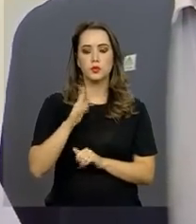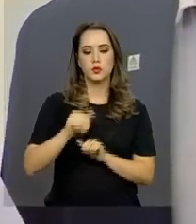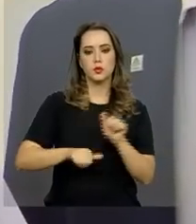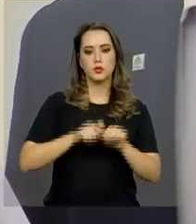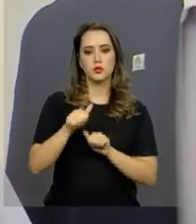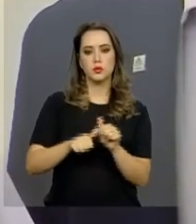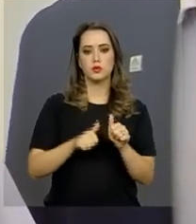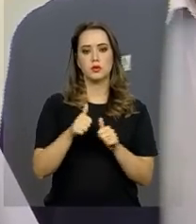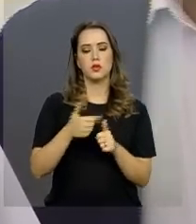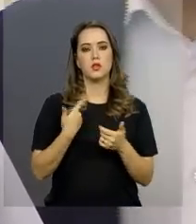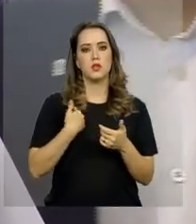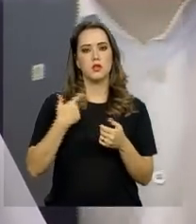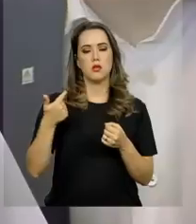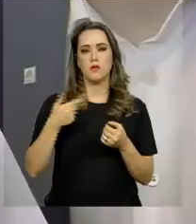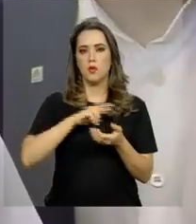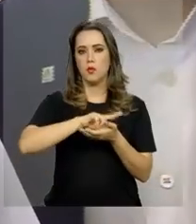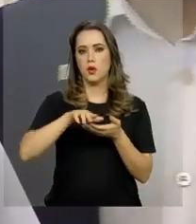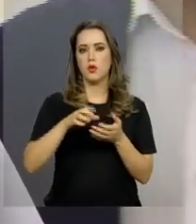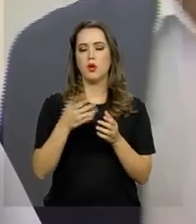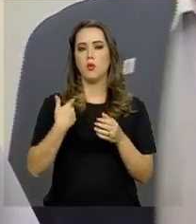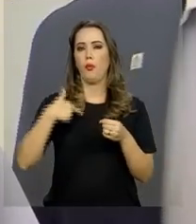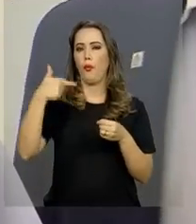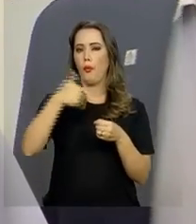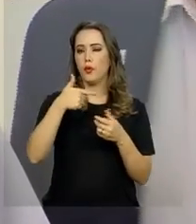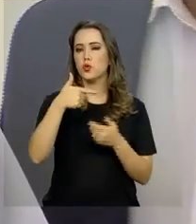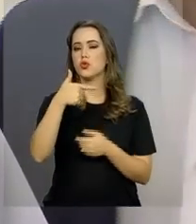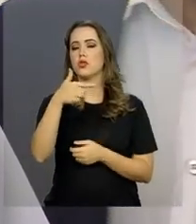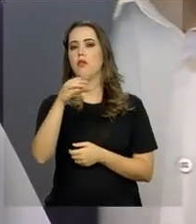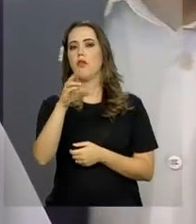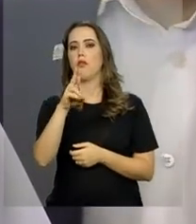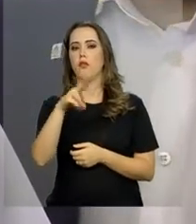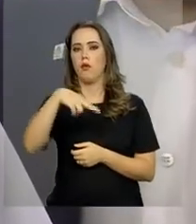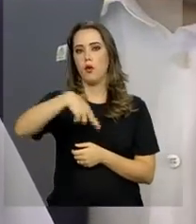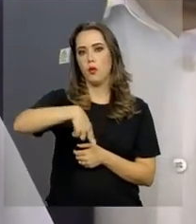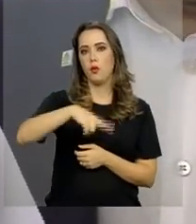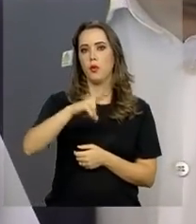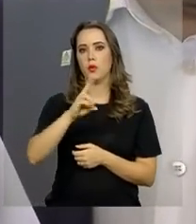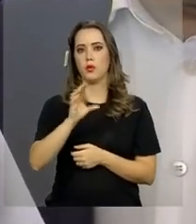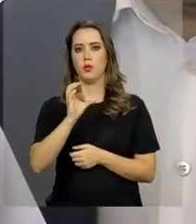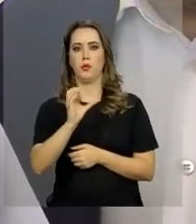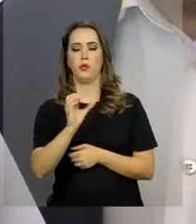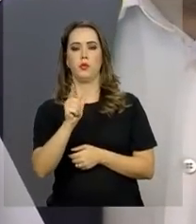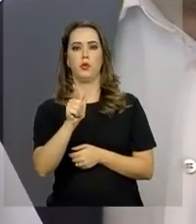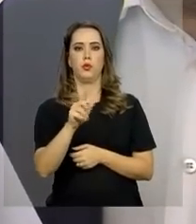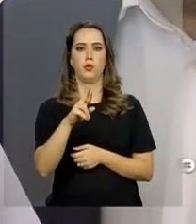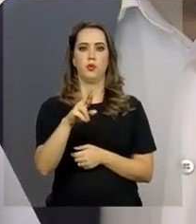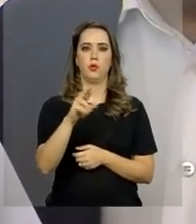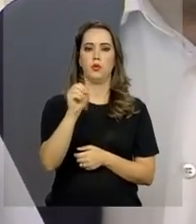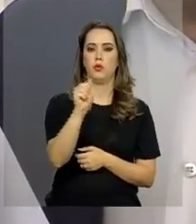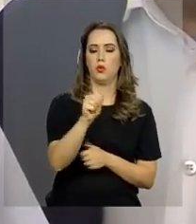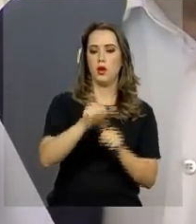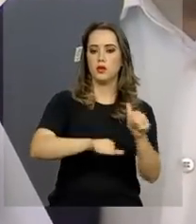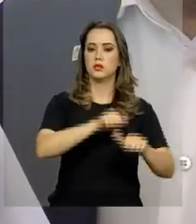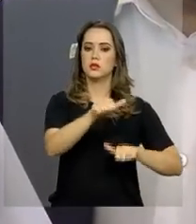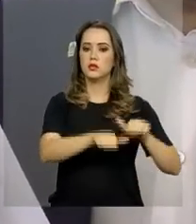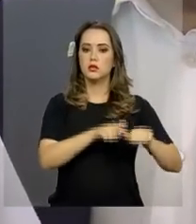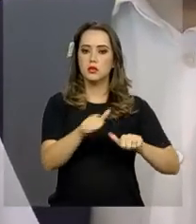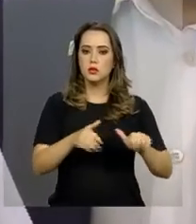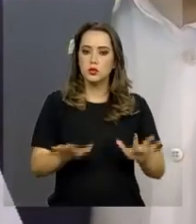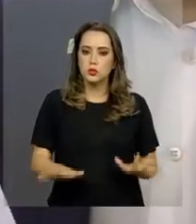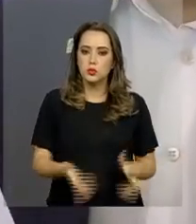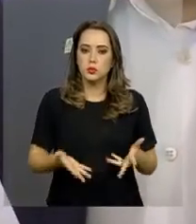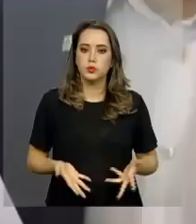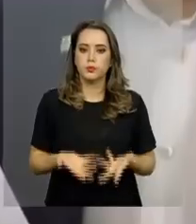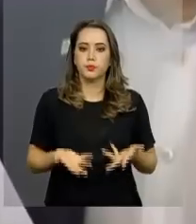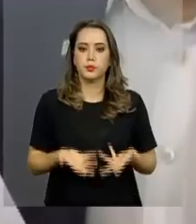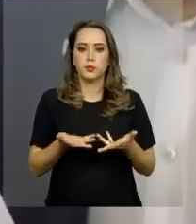do combustível nuclear, que tinha um propósito de preparar o combustível para um propulsor